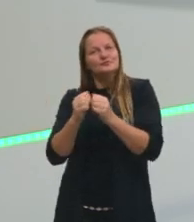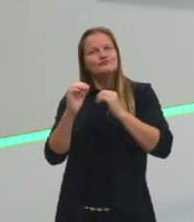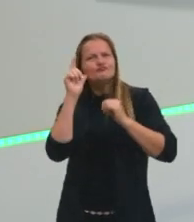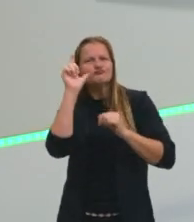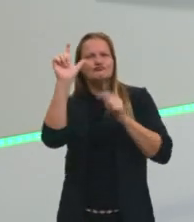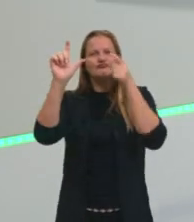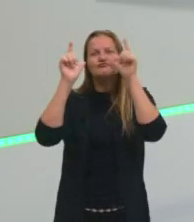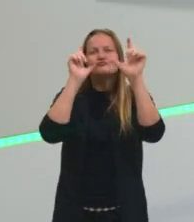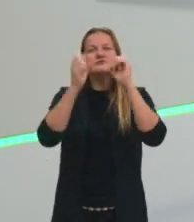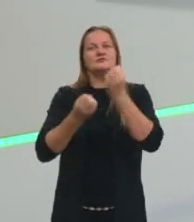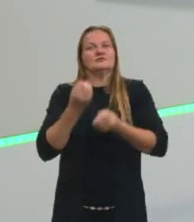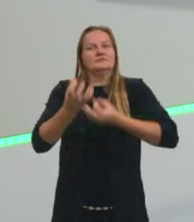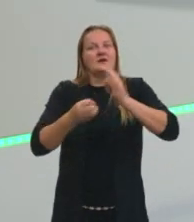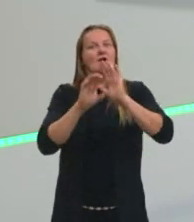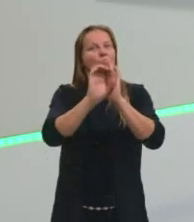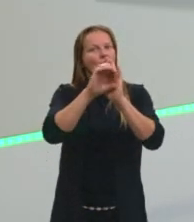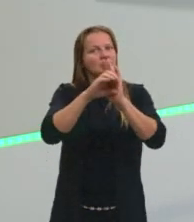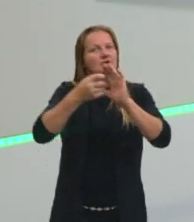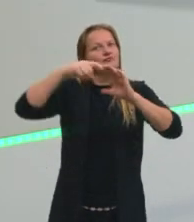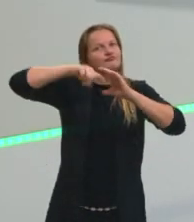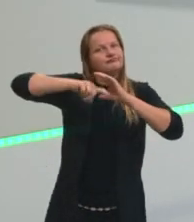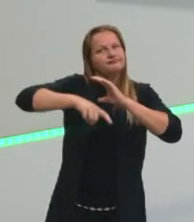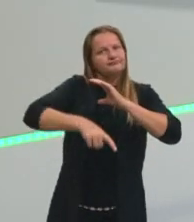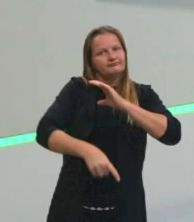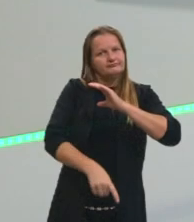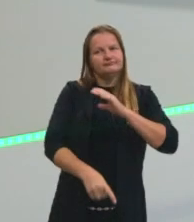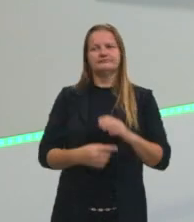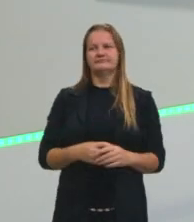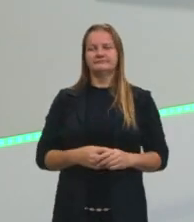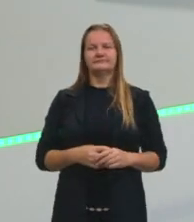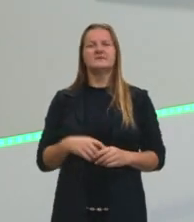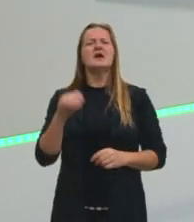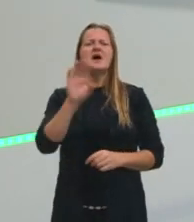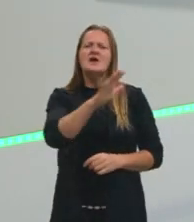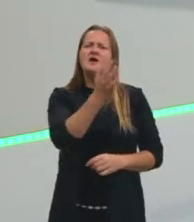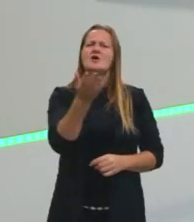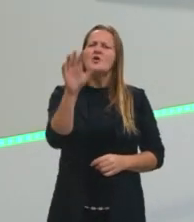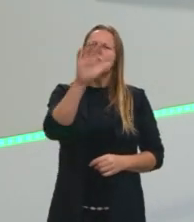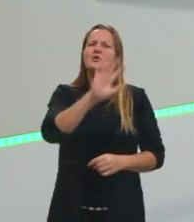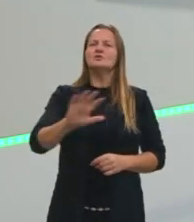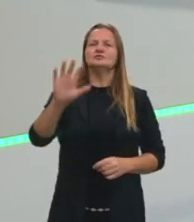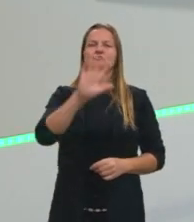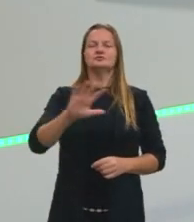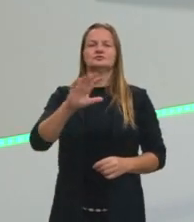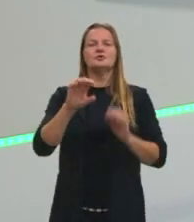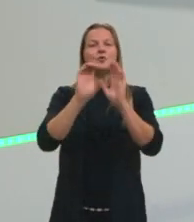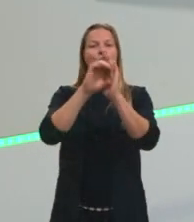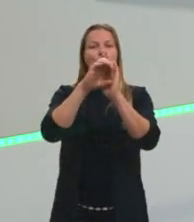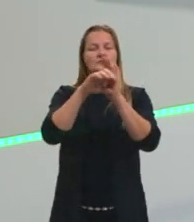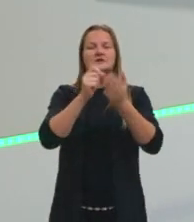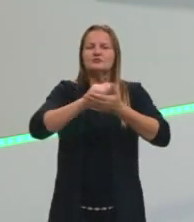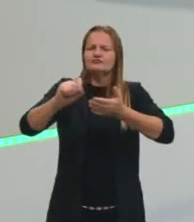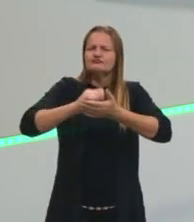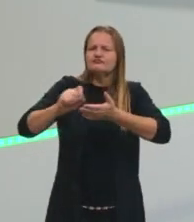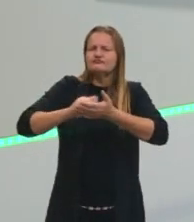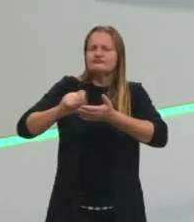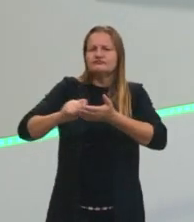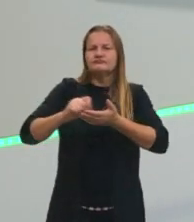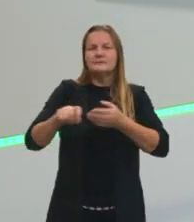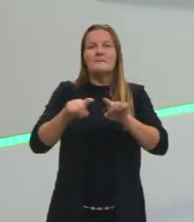conseguir expressar conceitos mais complexos né a gente geralmente têm um conceito de forma escrita